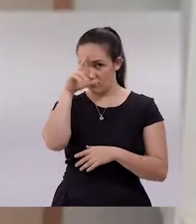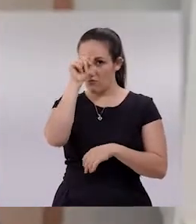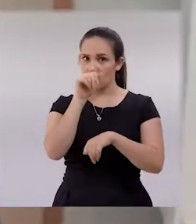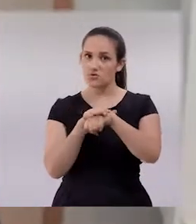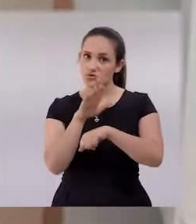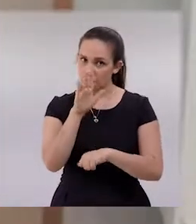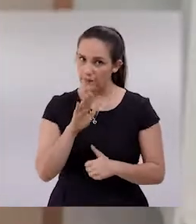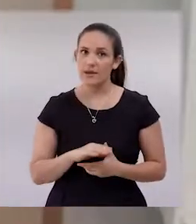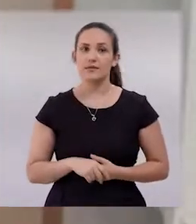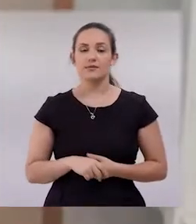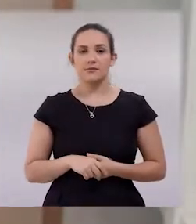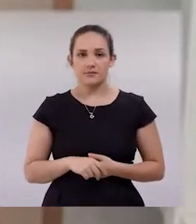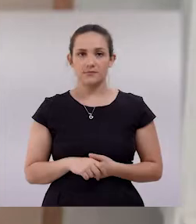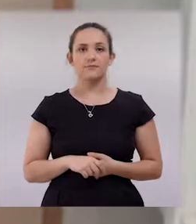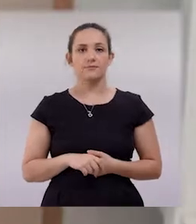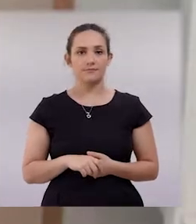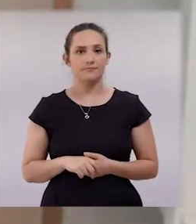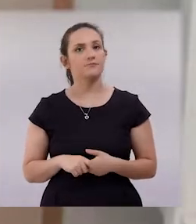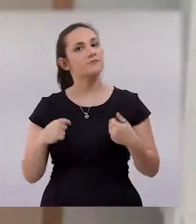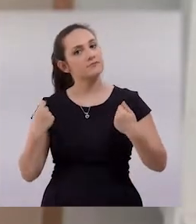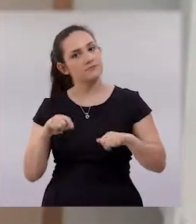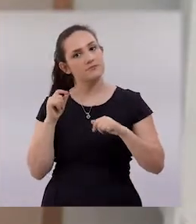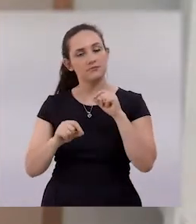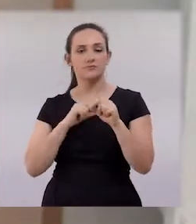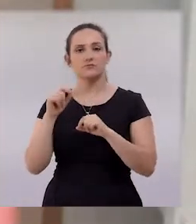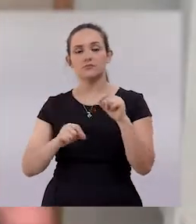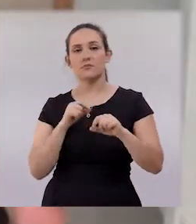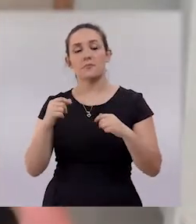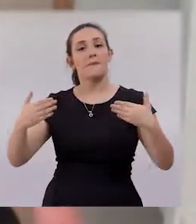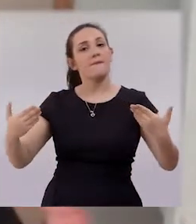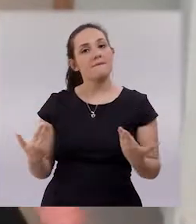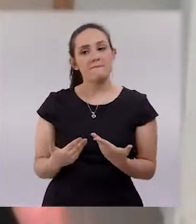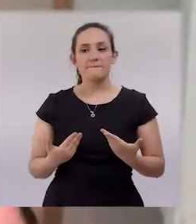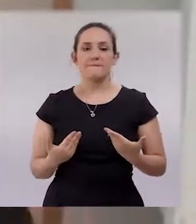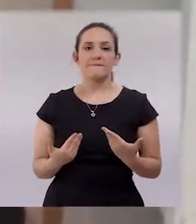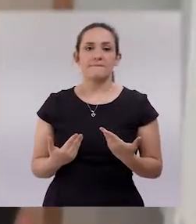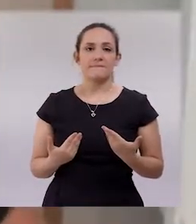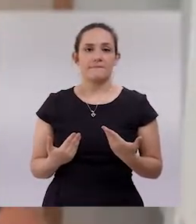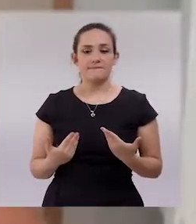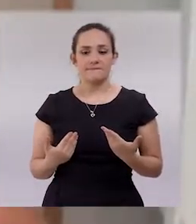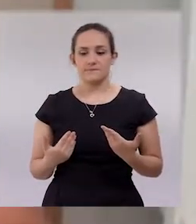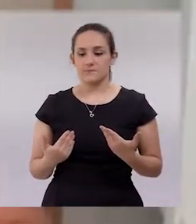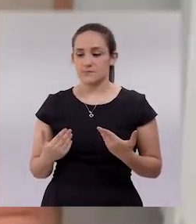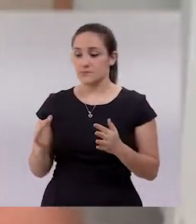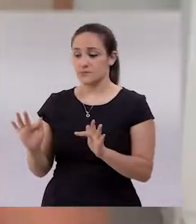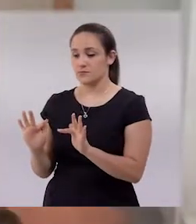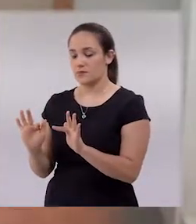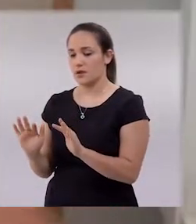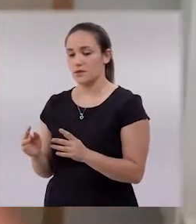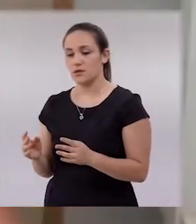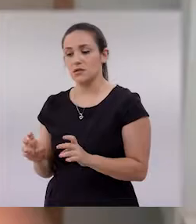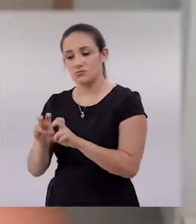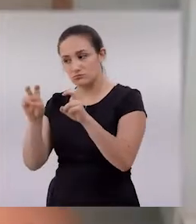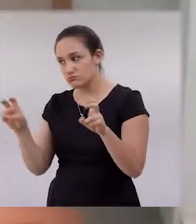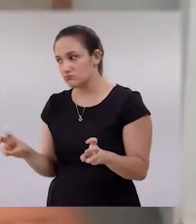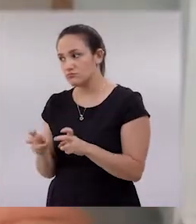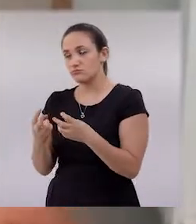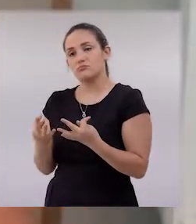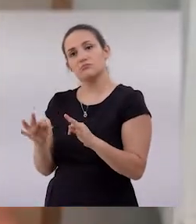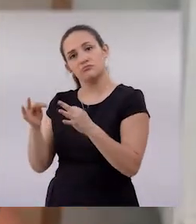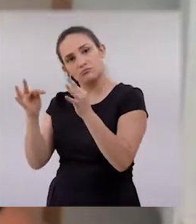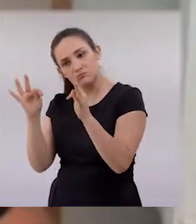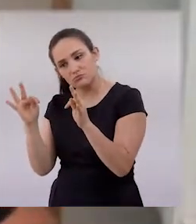consolidada pela pandemia, é a construção de um mundo onde as coisas virtuais,